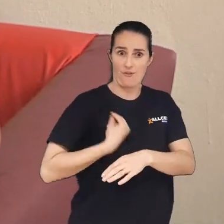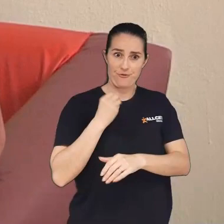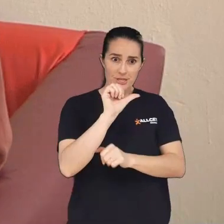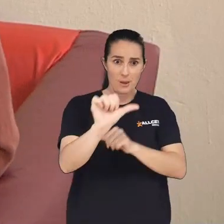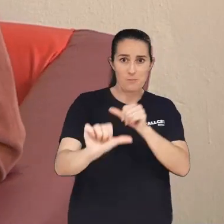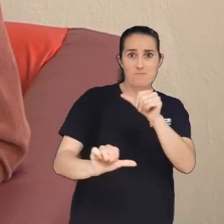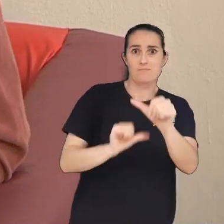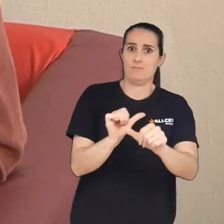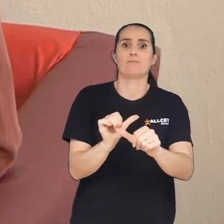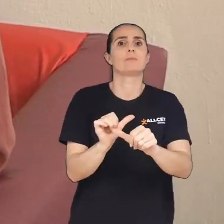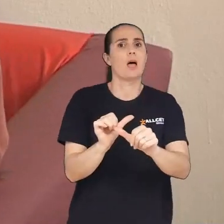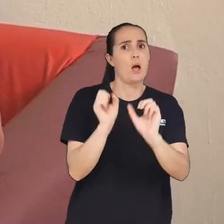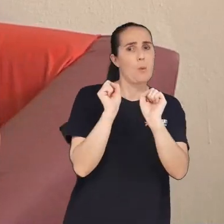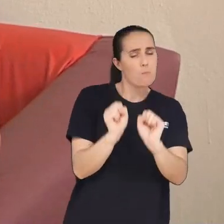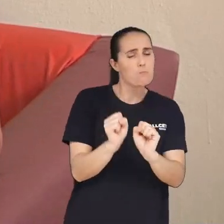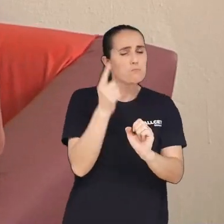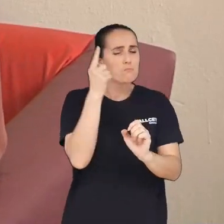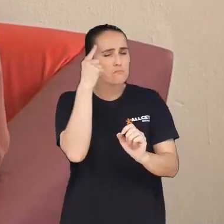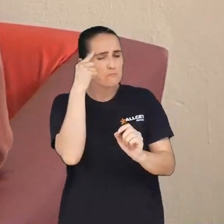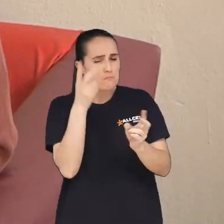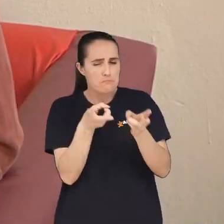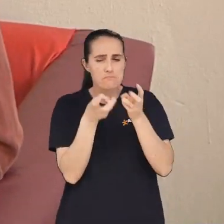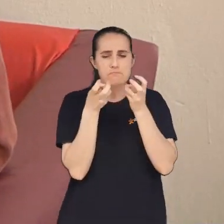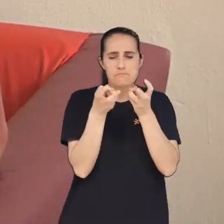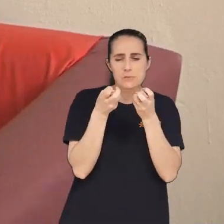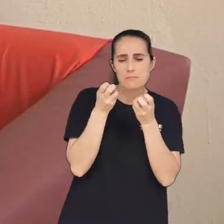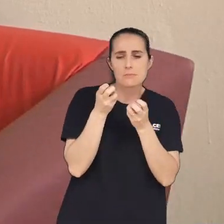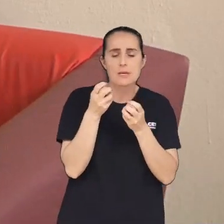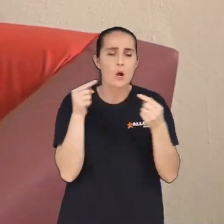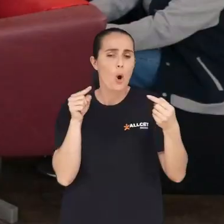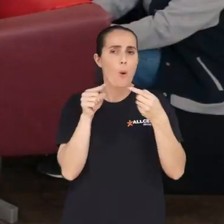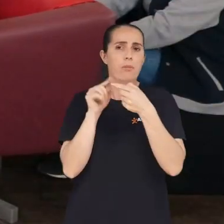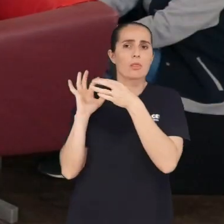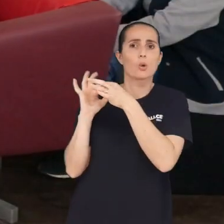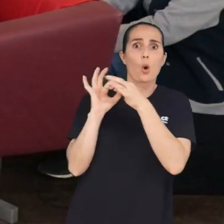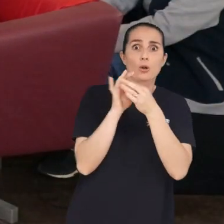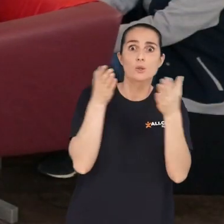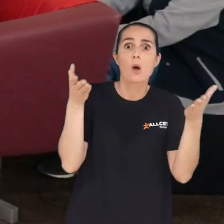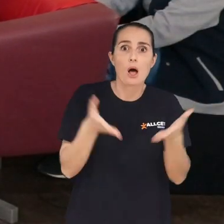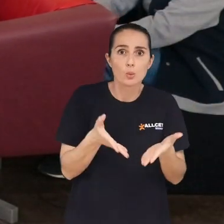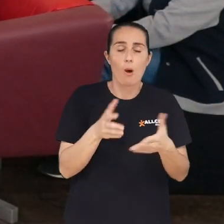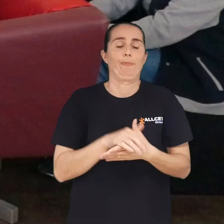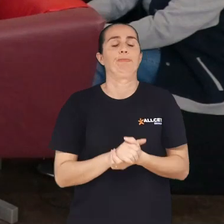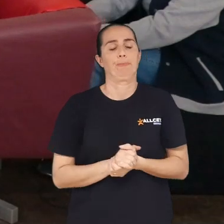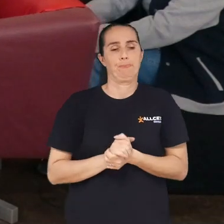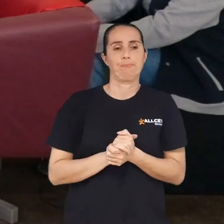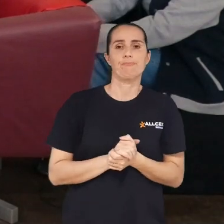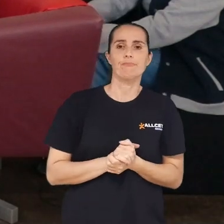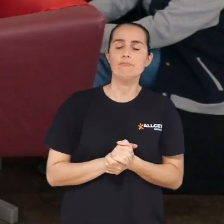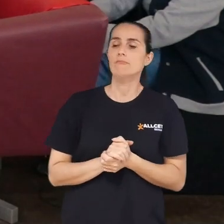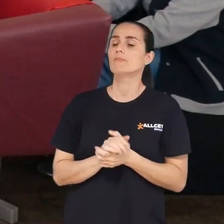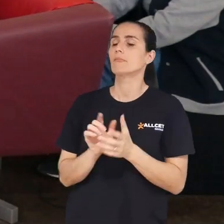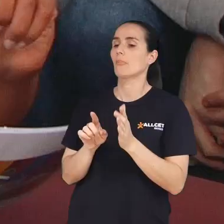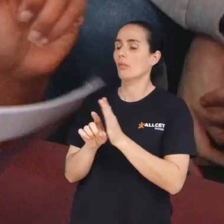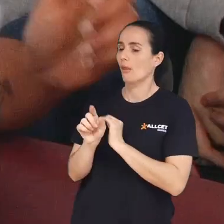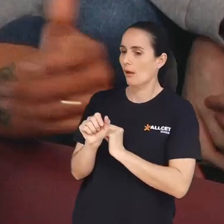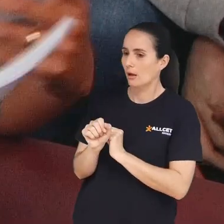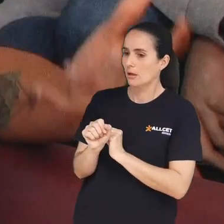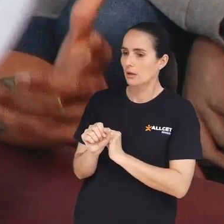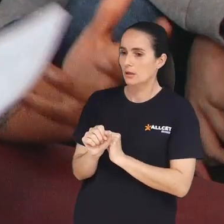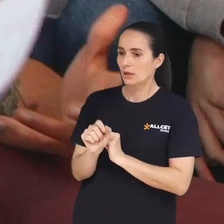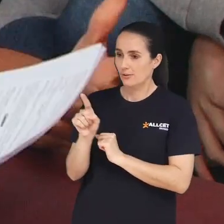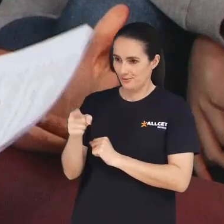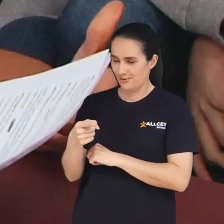podem ser analisadas e contextualizadas no agora. Vereador, e